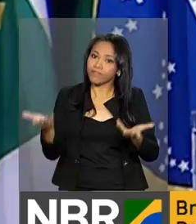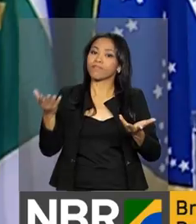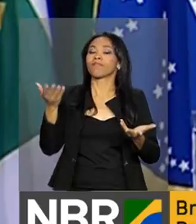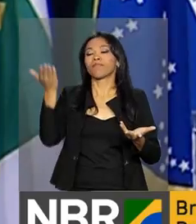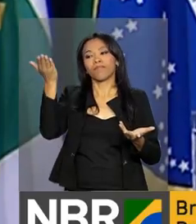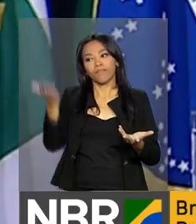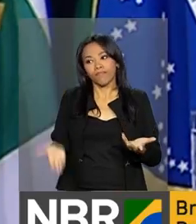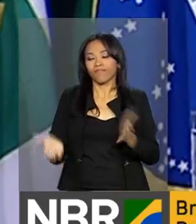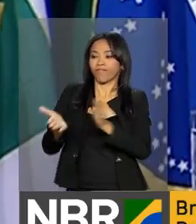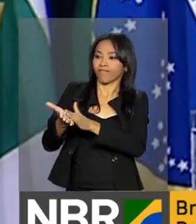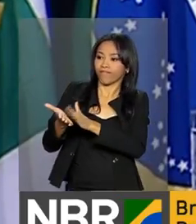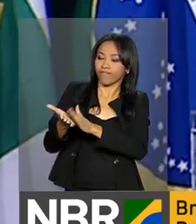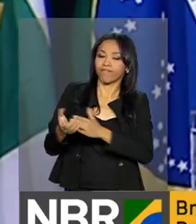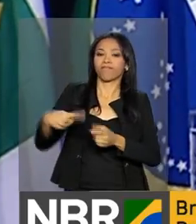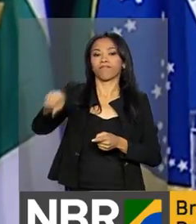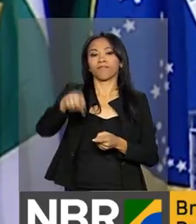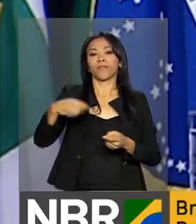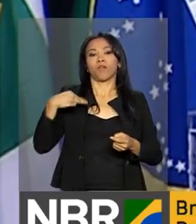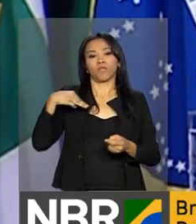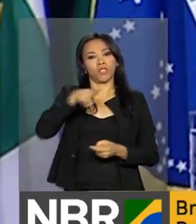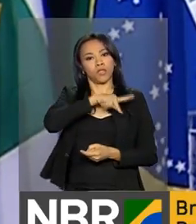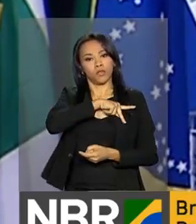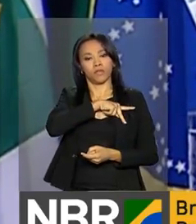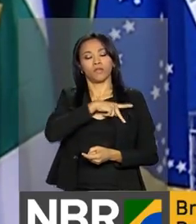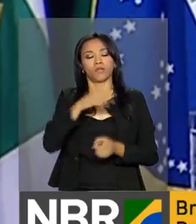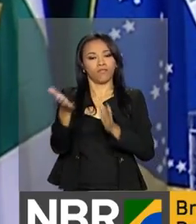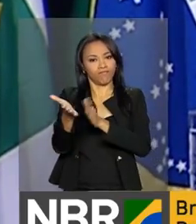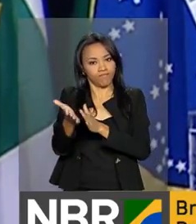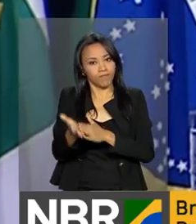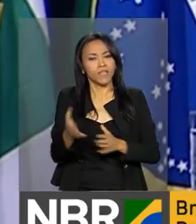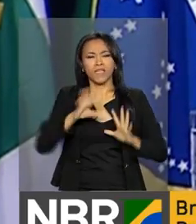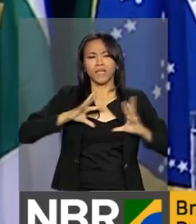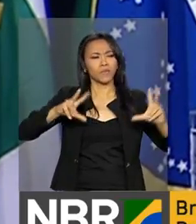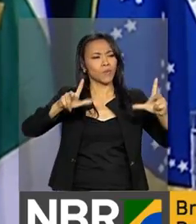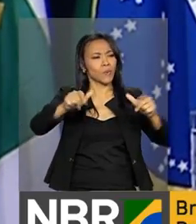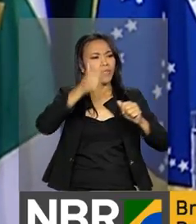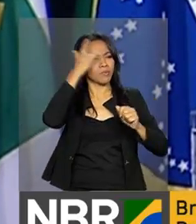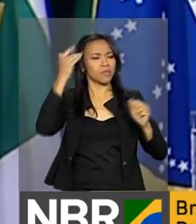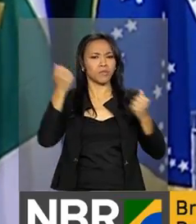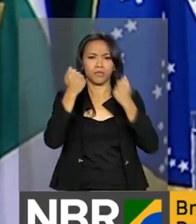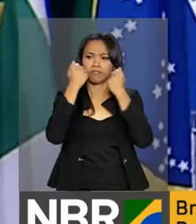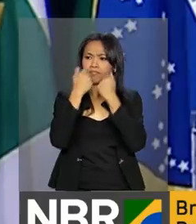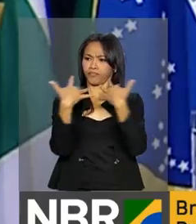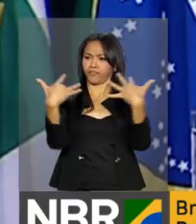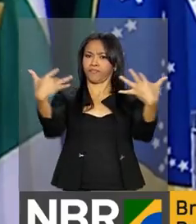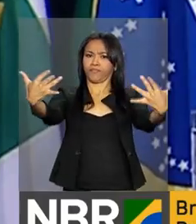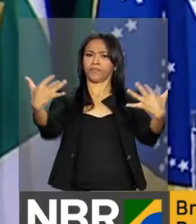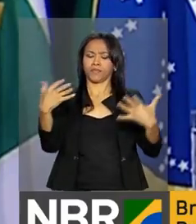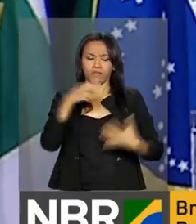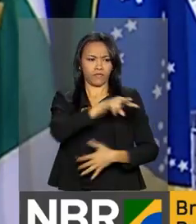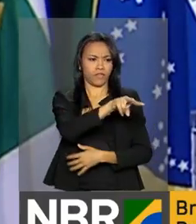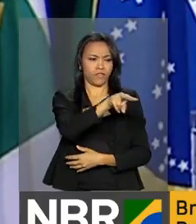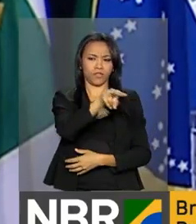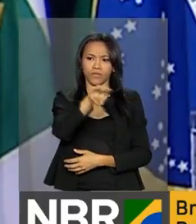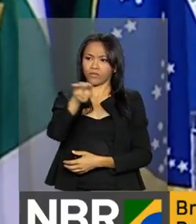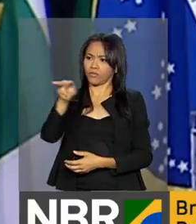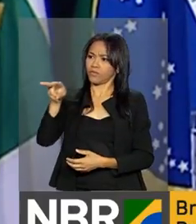senhora ao ministério público ea todos que aqui estamos por aqui eu vejo o número